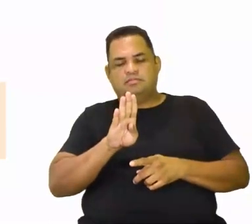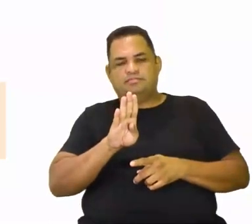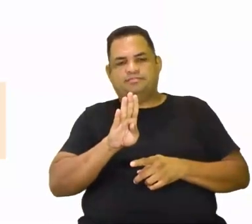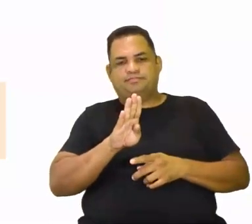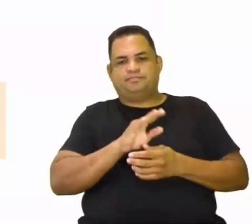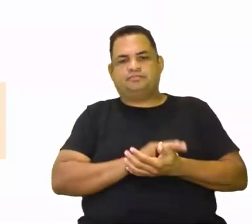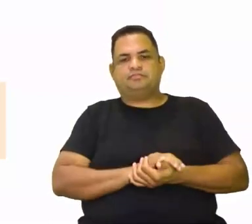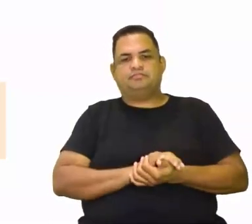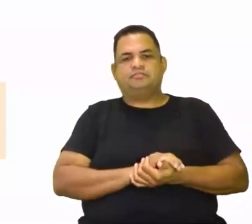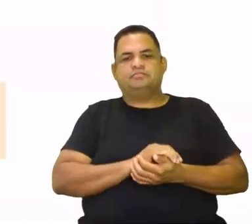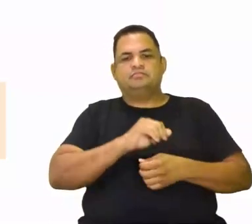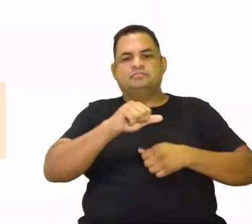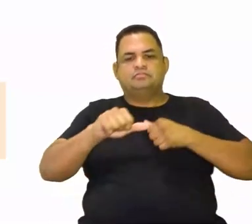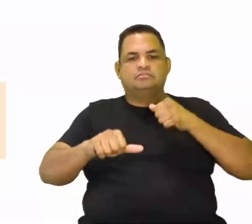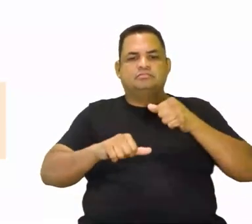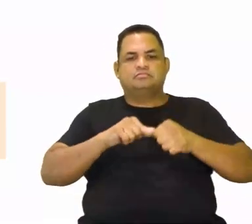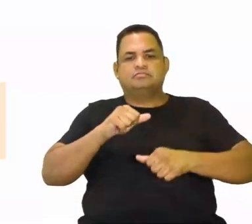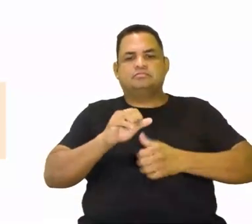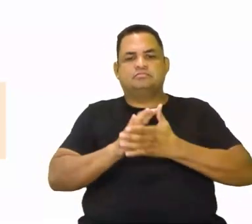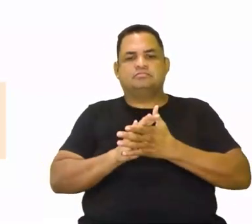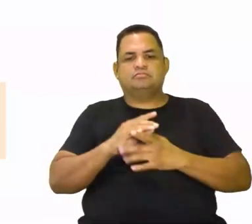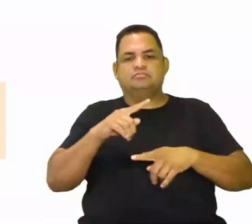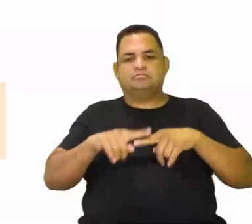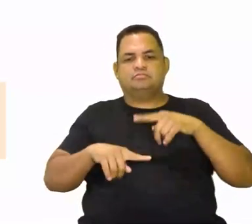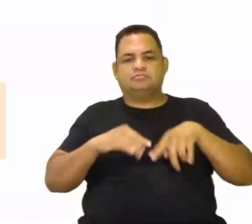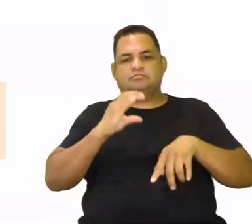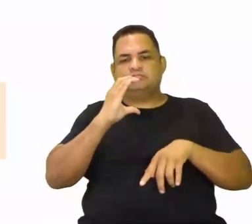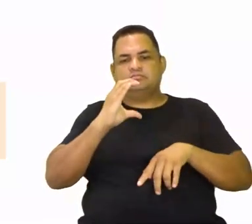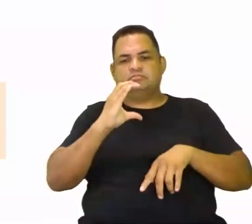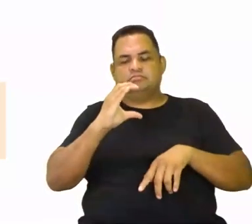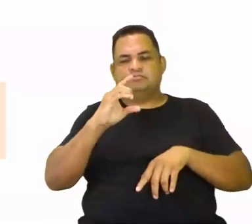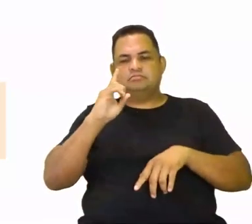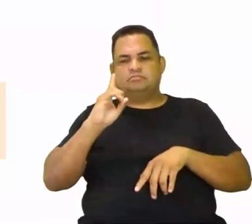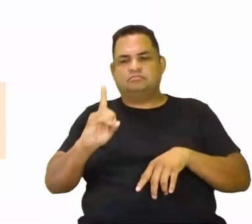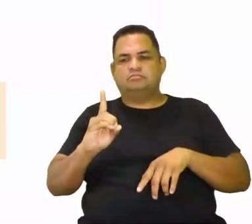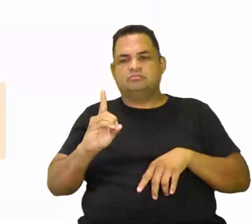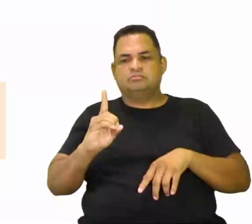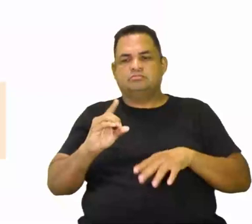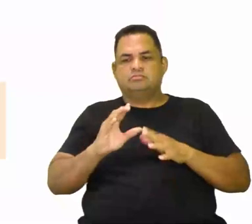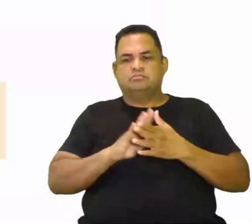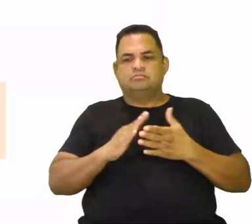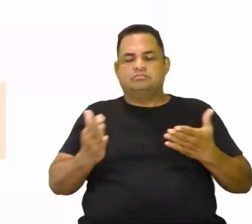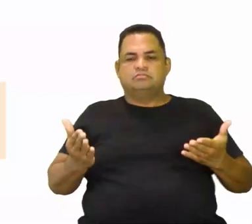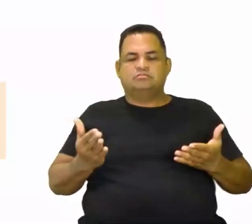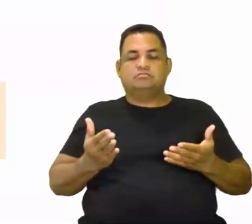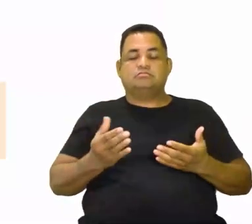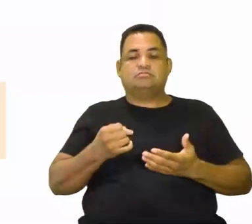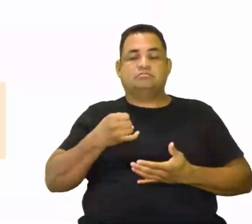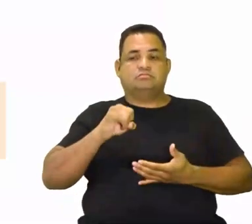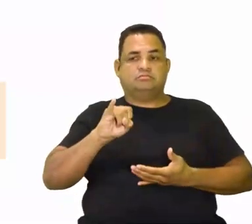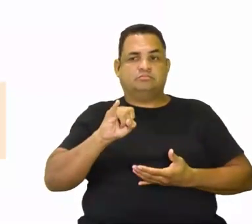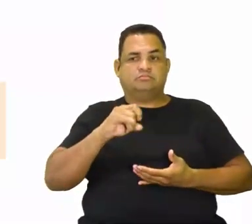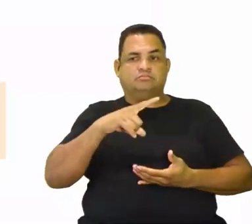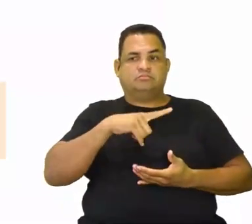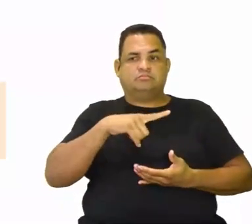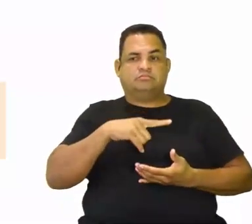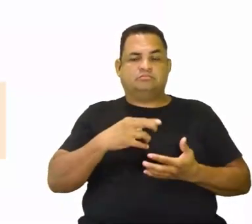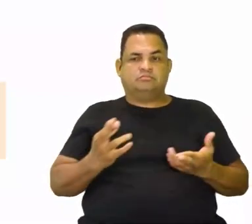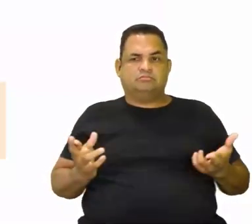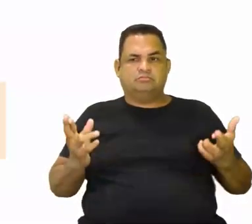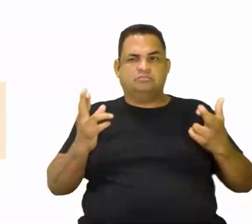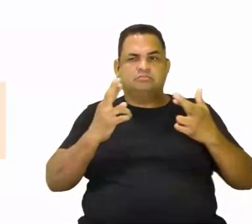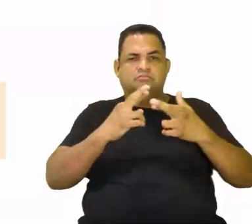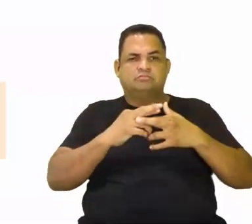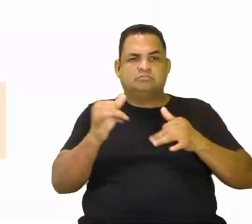o reagente B, vai formar o produto C e o produto... Exatamente, professora. Se nós temos a reação química,